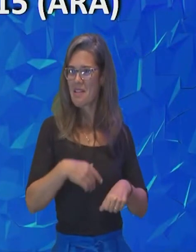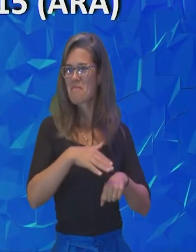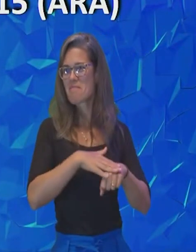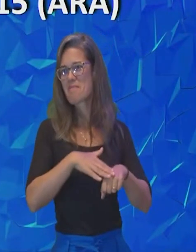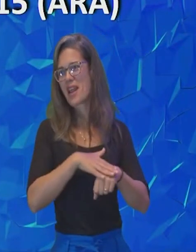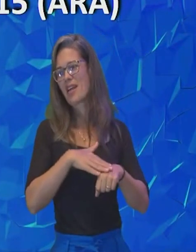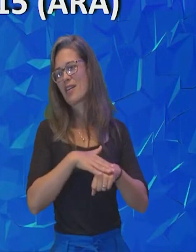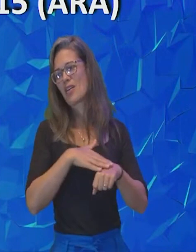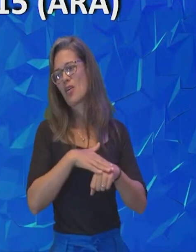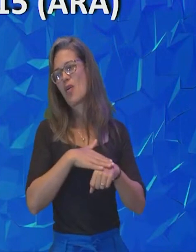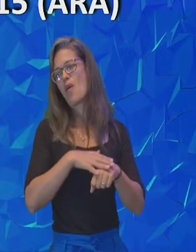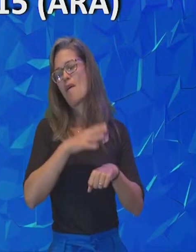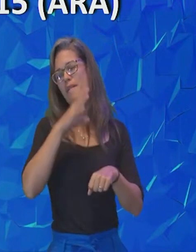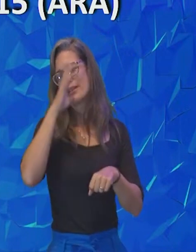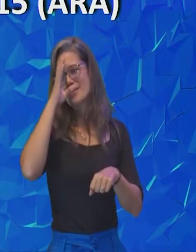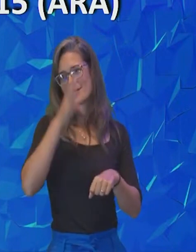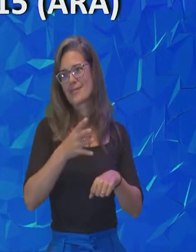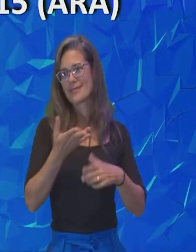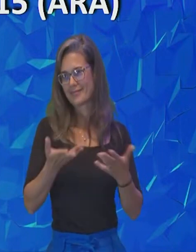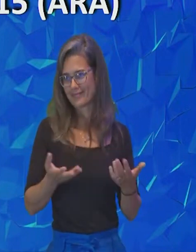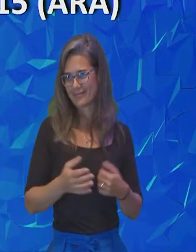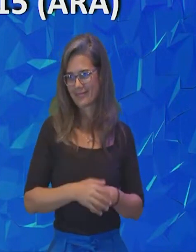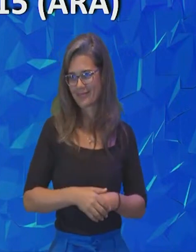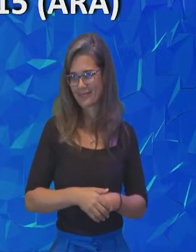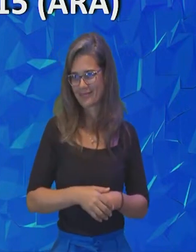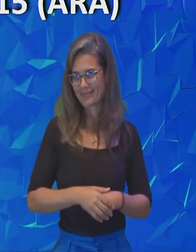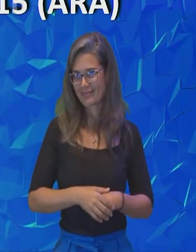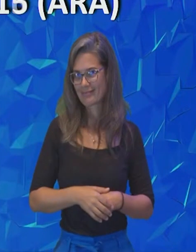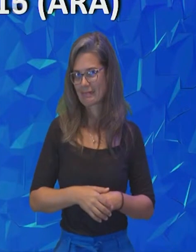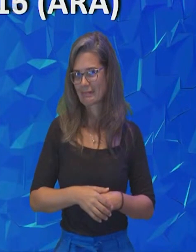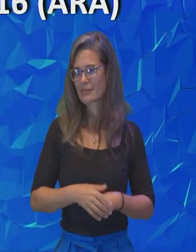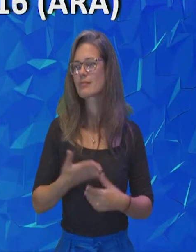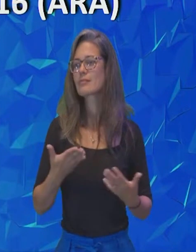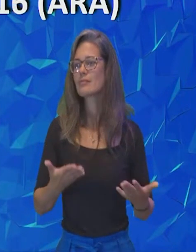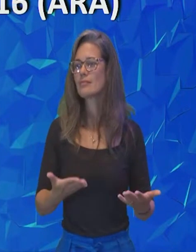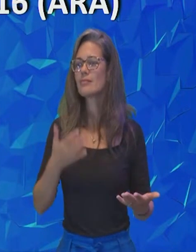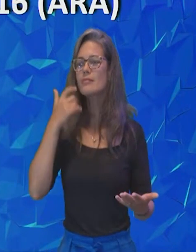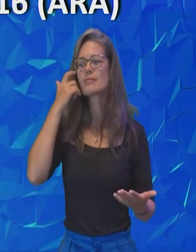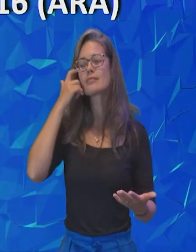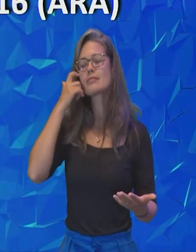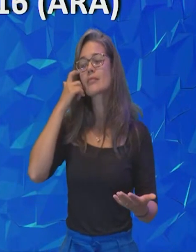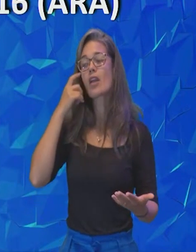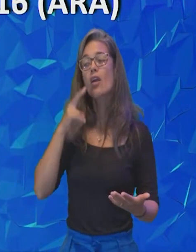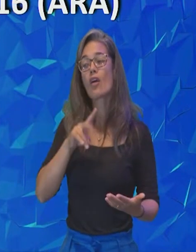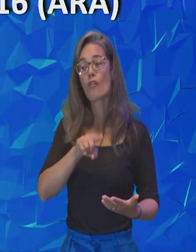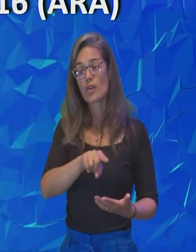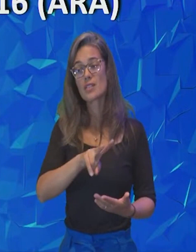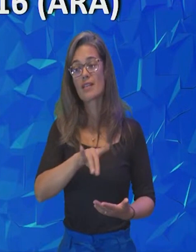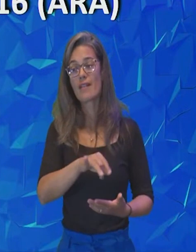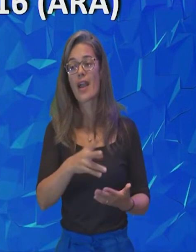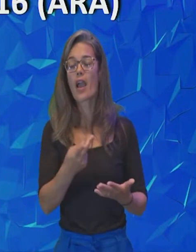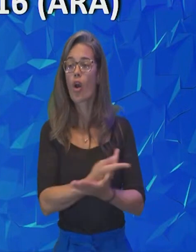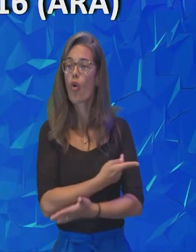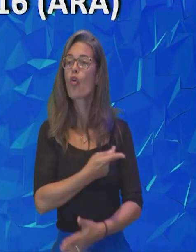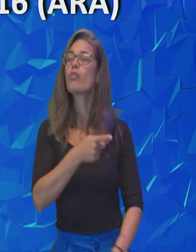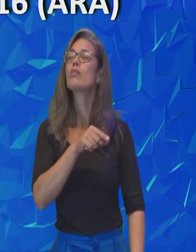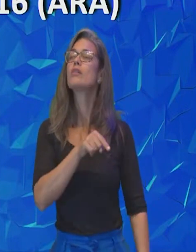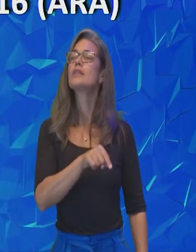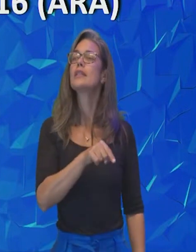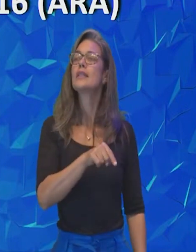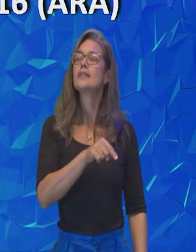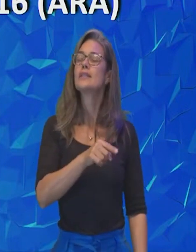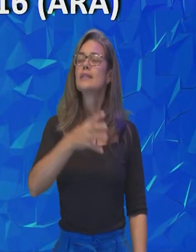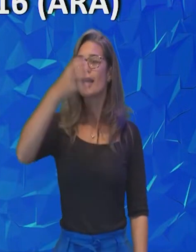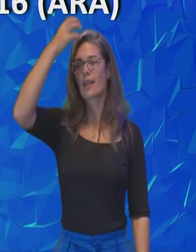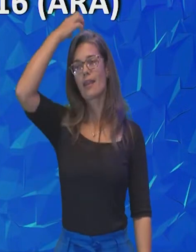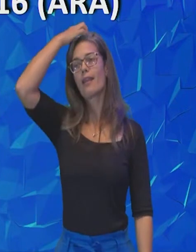unge a Azael, rei sobre a Síria, e a Jeú, filho de Nimsi, ungirás rei sobre Israel, e também Eliseu, filho de